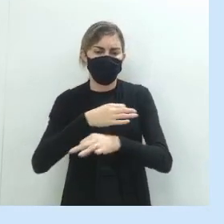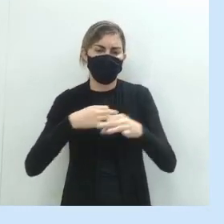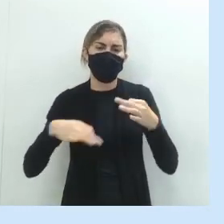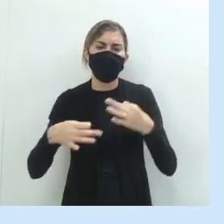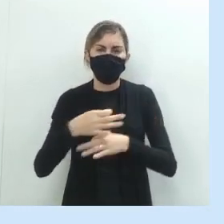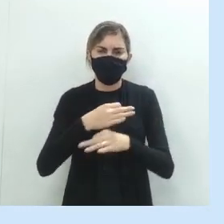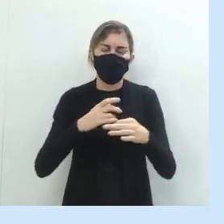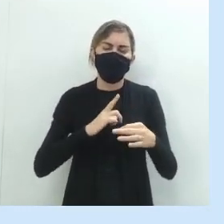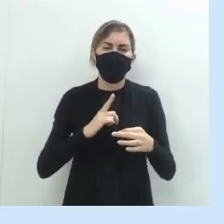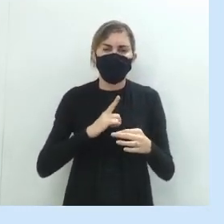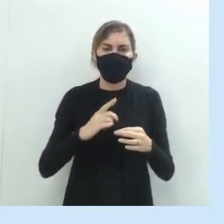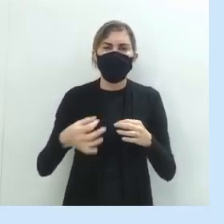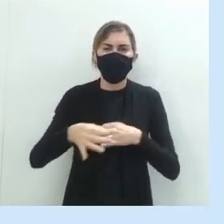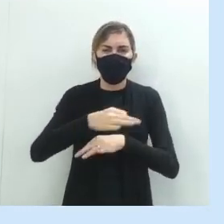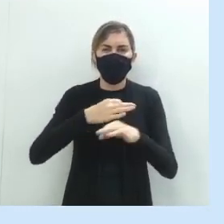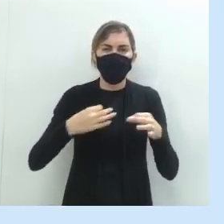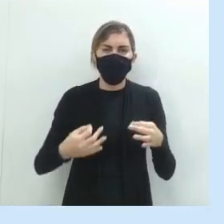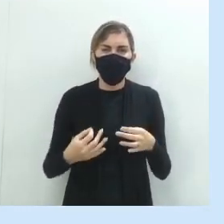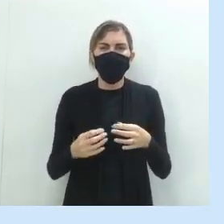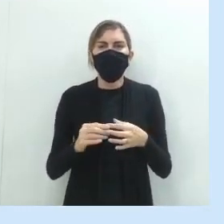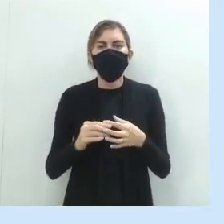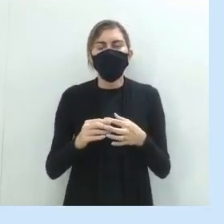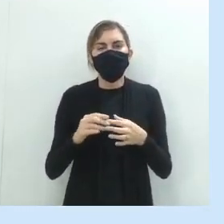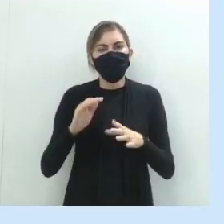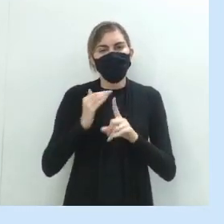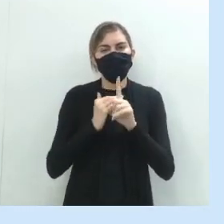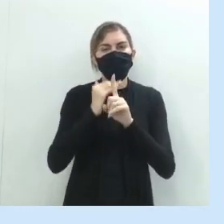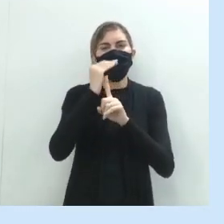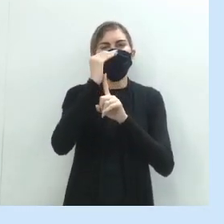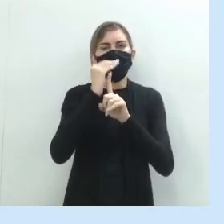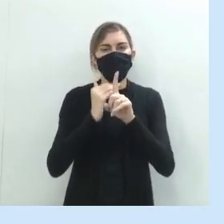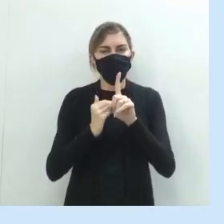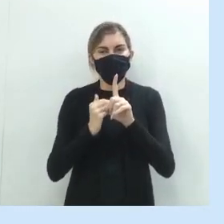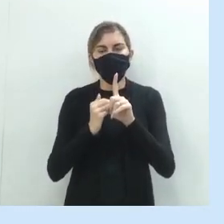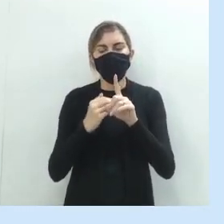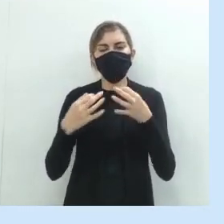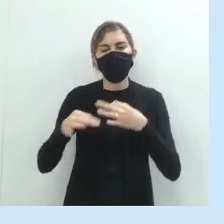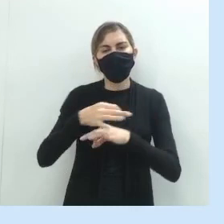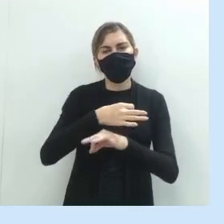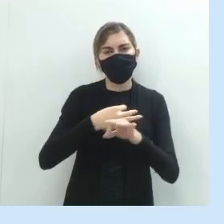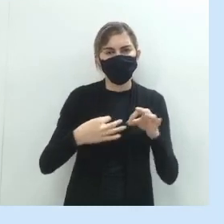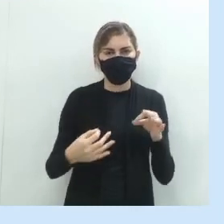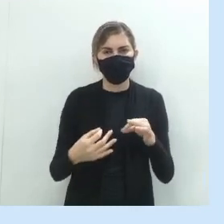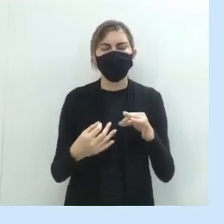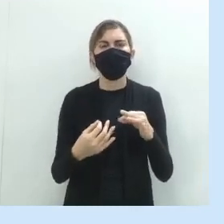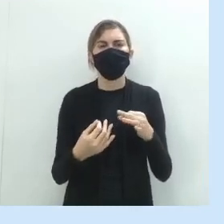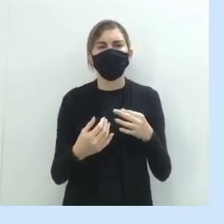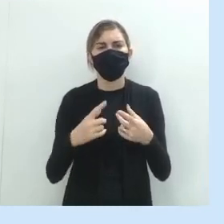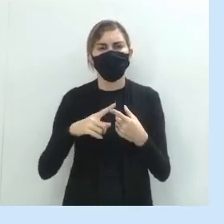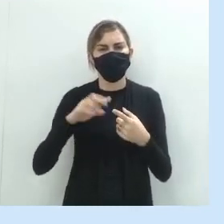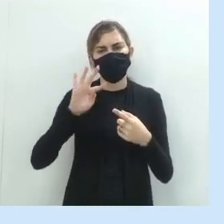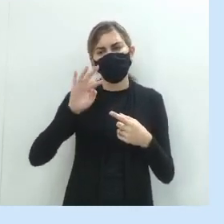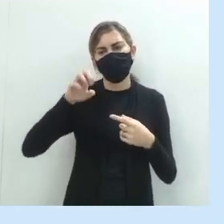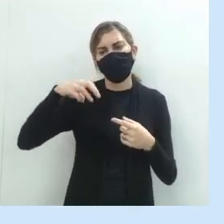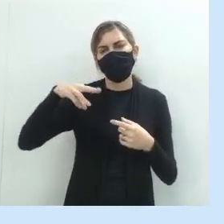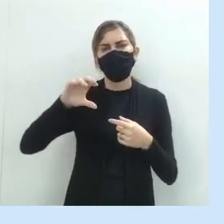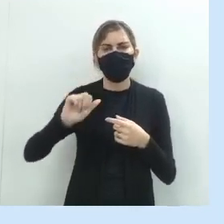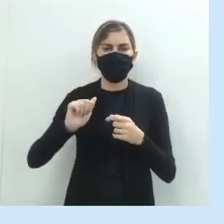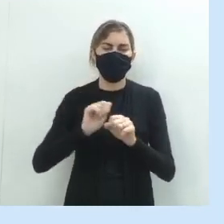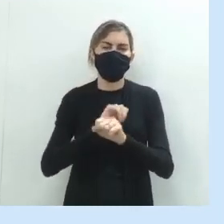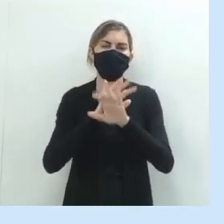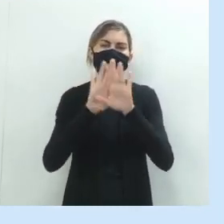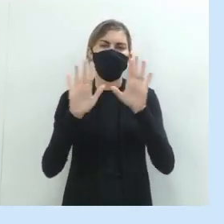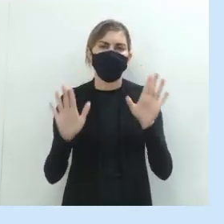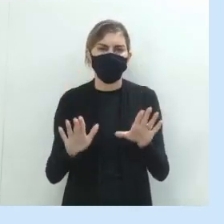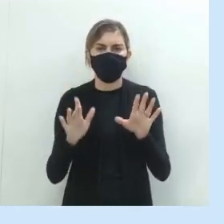partículas que constituem um corpo. A temperatura escalar e mede a agitação térmica. É claro, meu